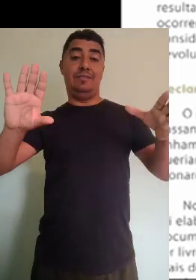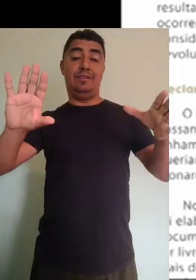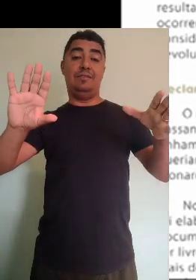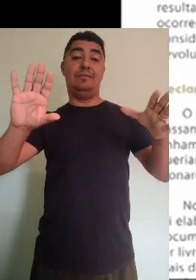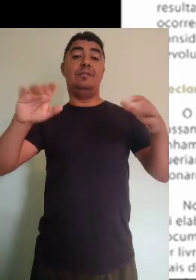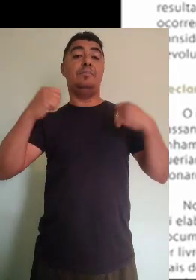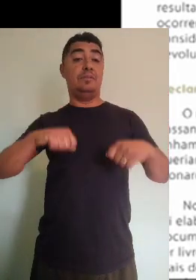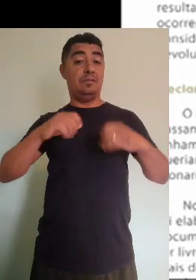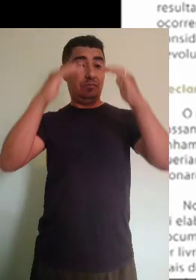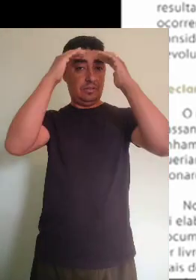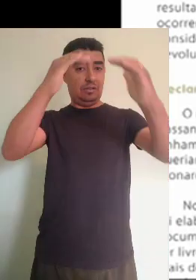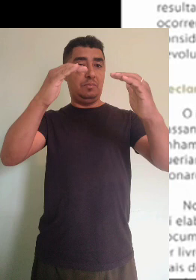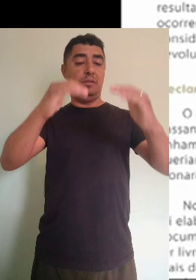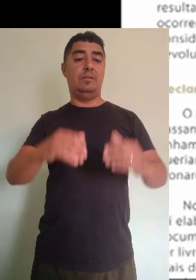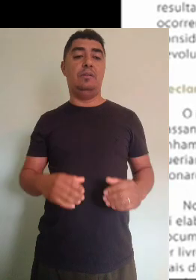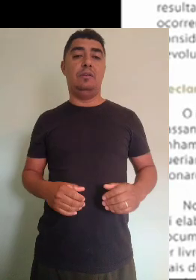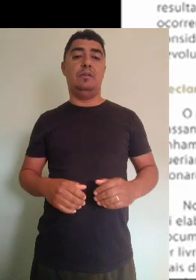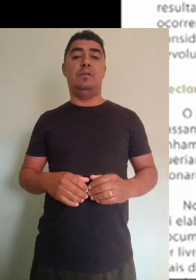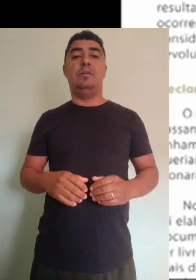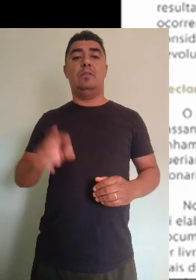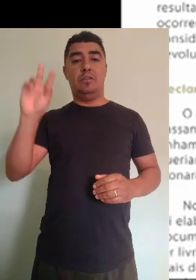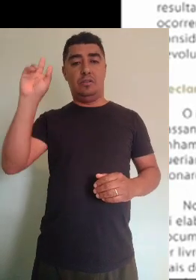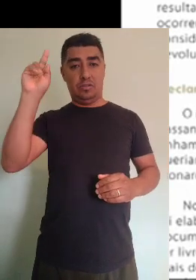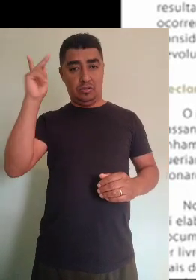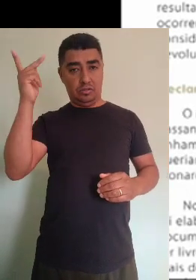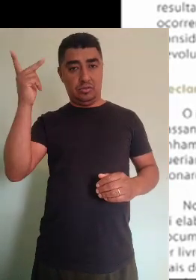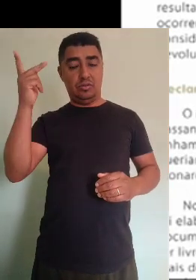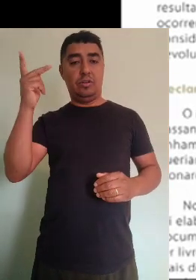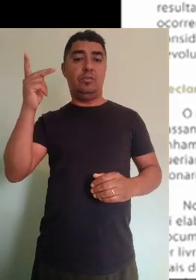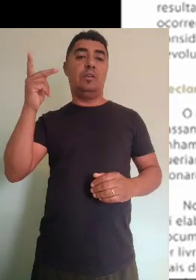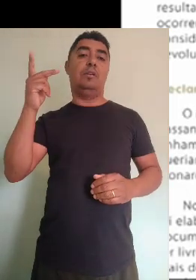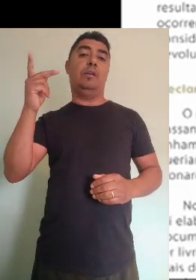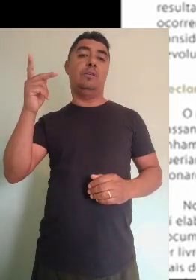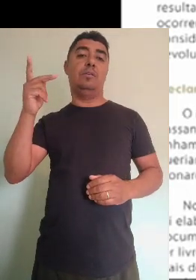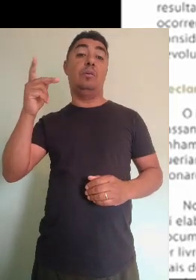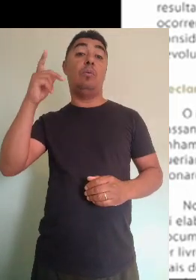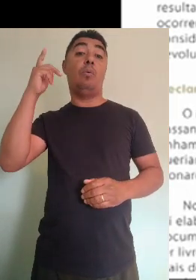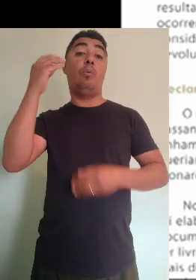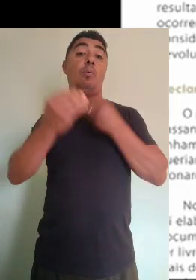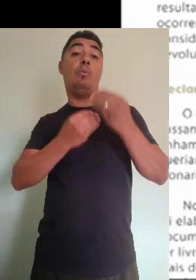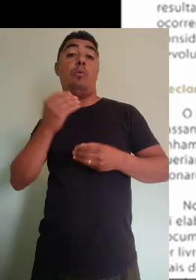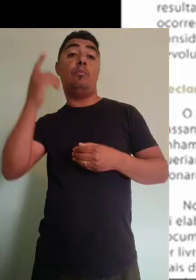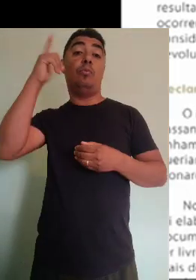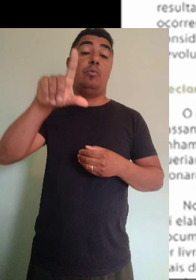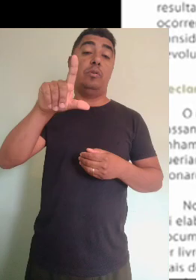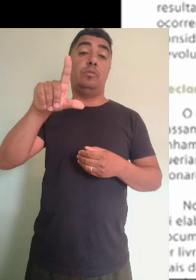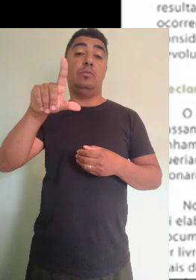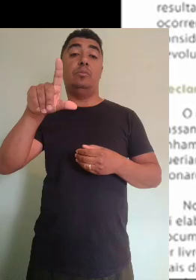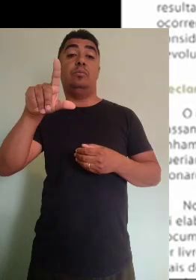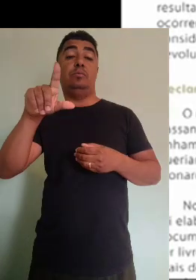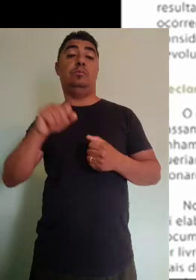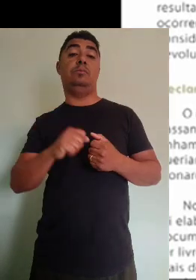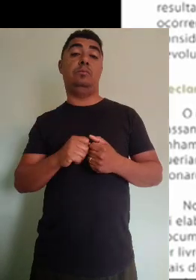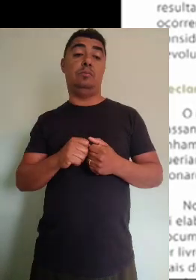somos. A história da conquista dos direitos... desculpa pessoal, vou continuar aqui, tá? Todos esses direitos